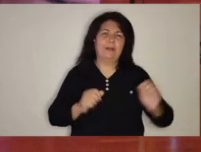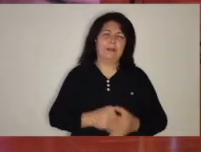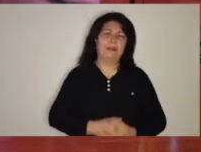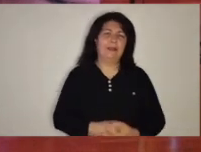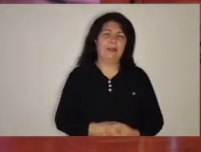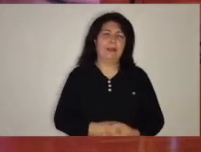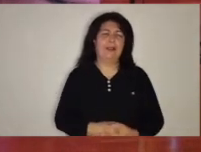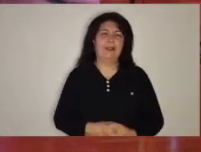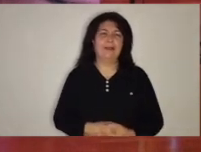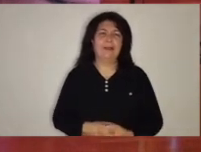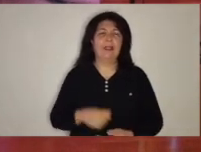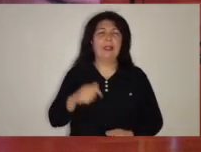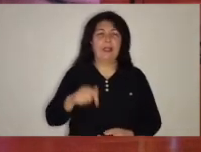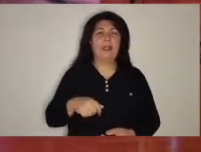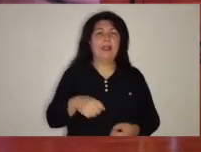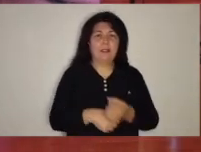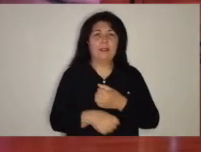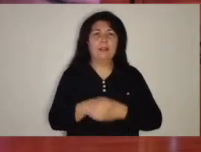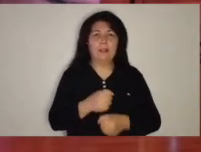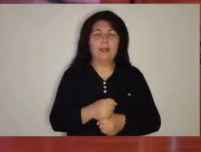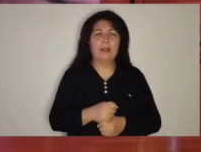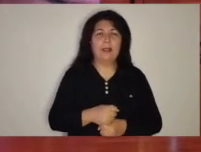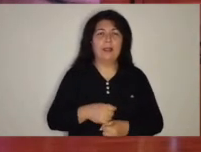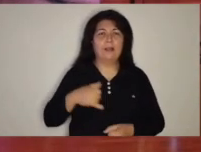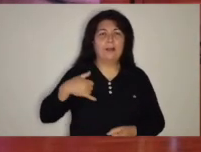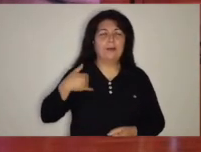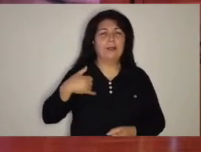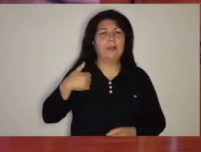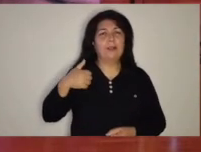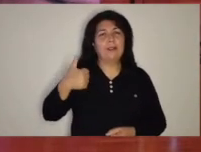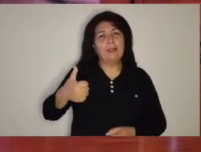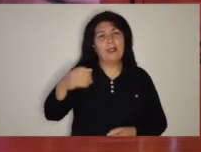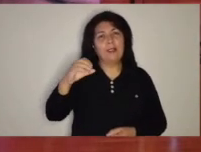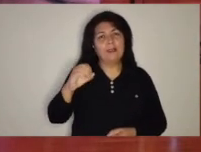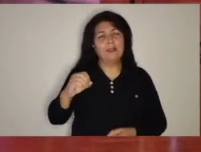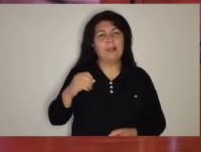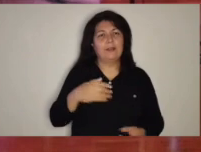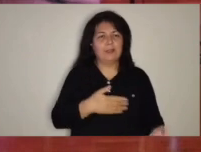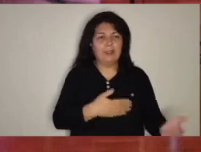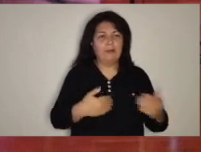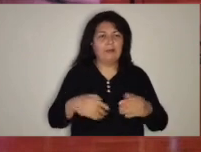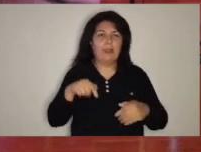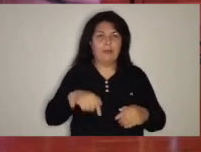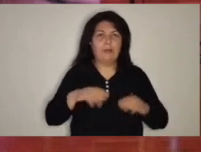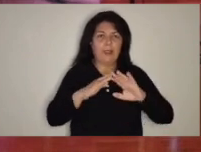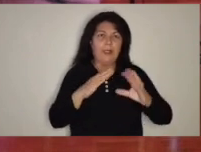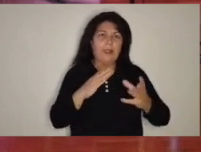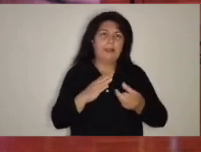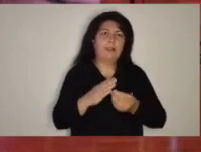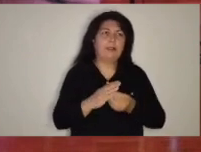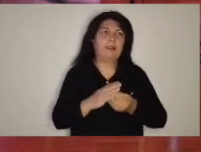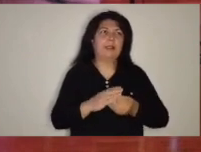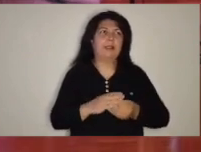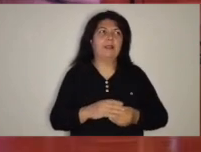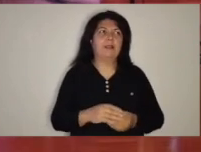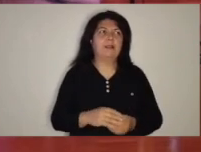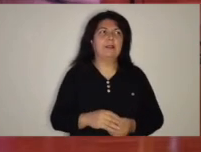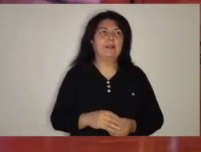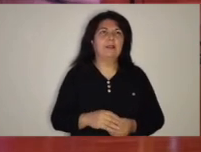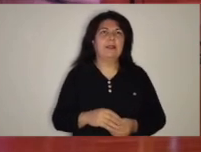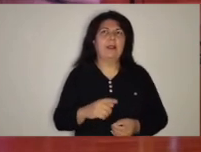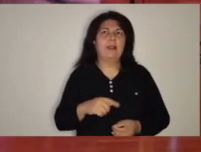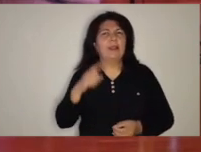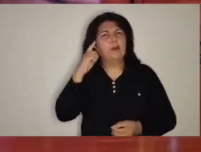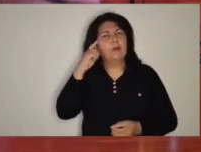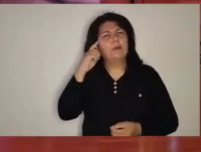estou aqui nessa igreja, quantas pessoas já se sentaram, já caminharam conosco e já não estão